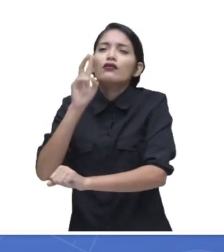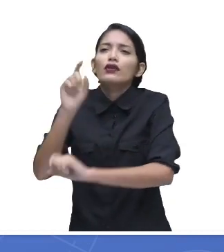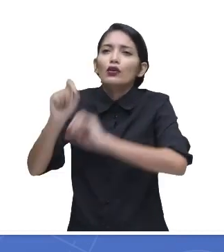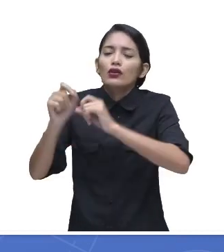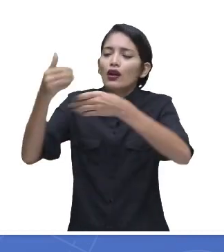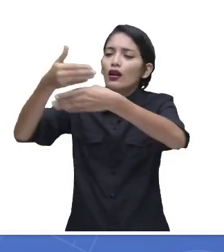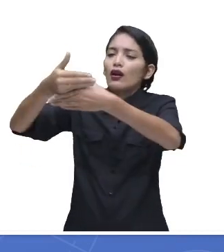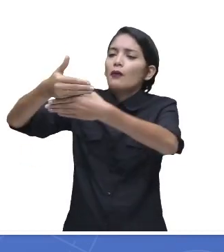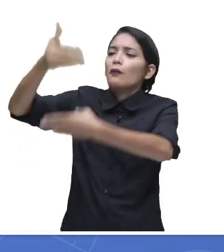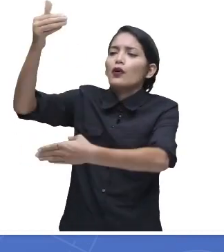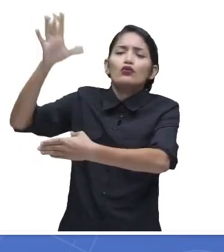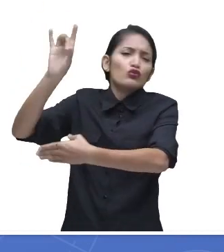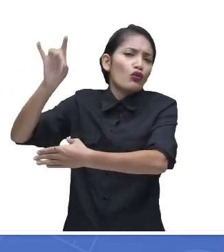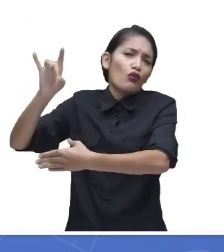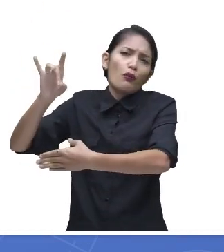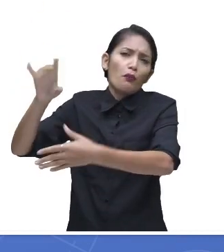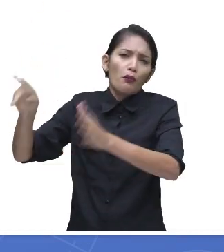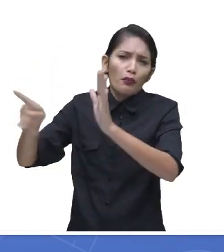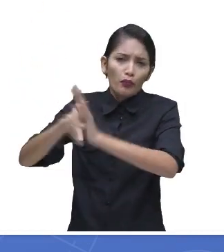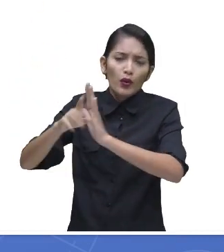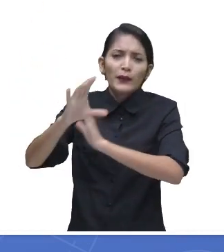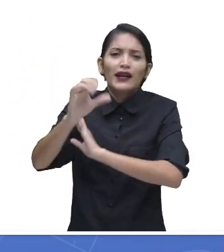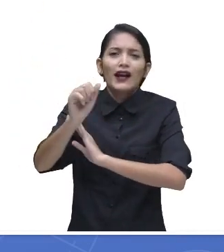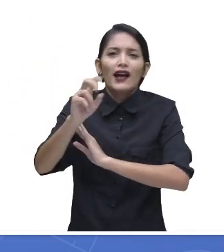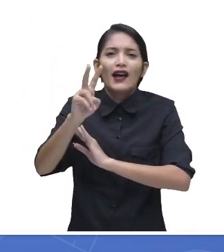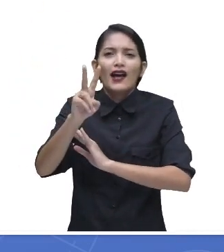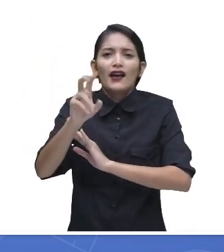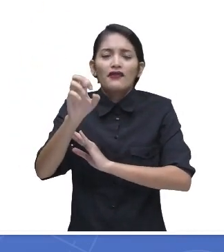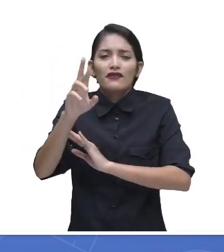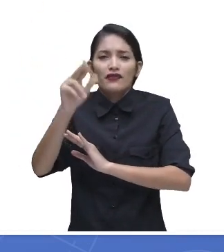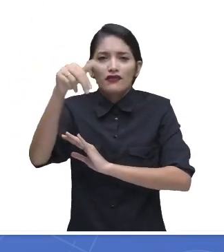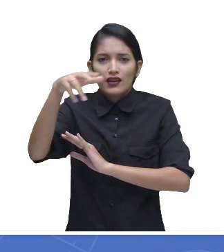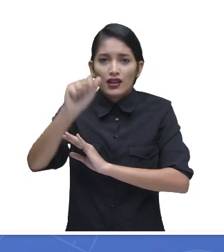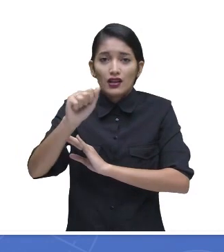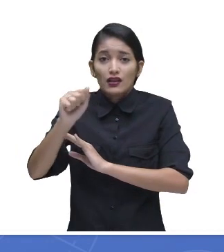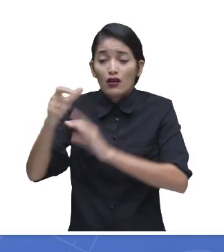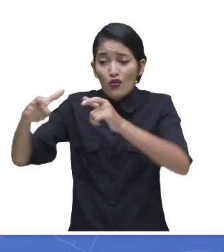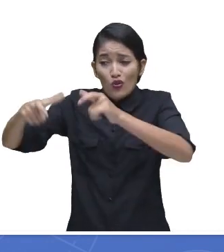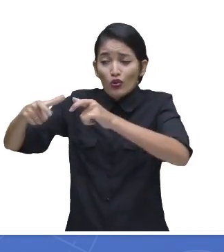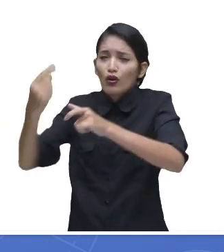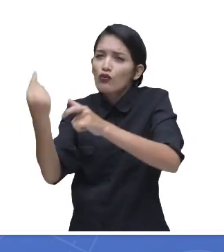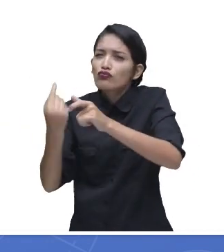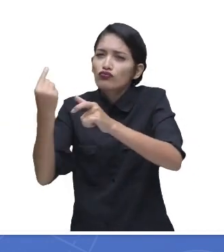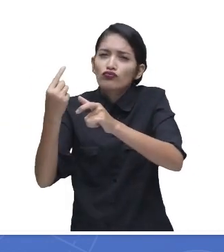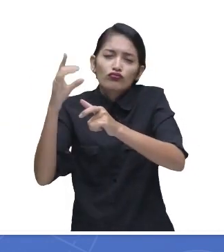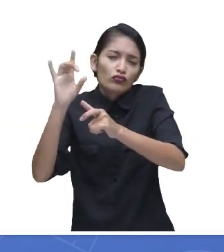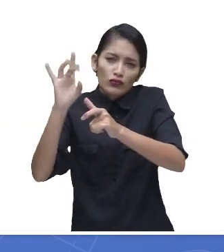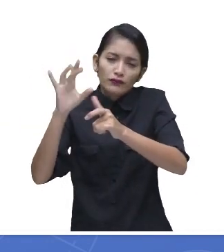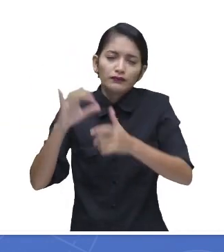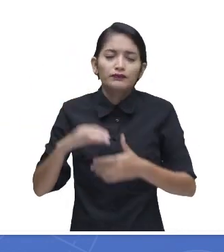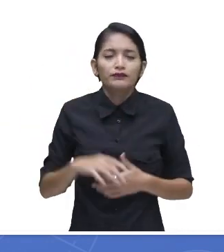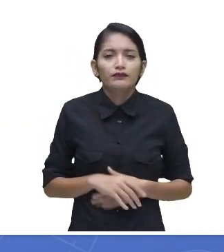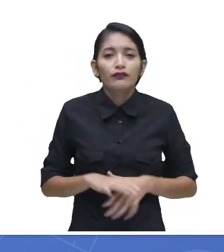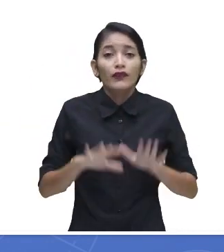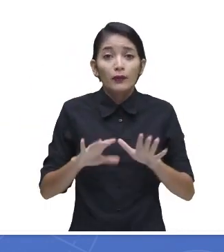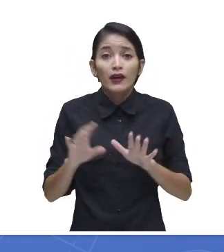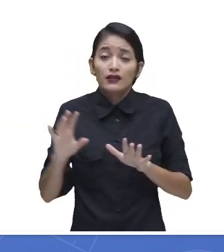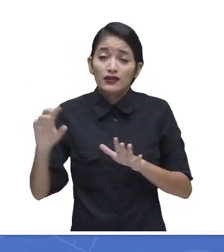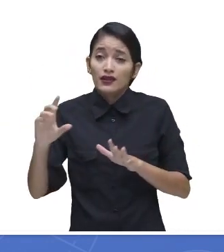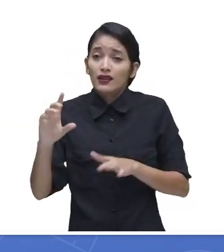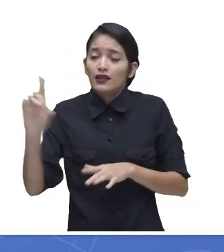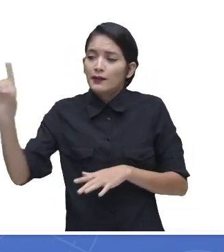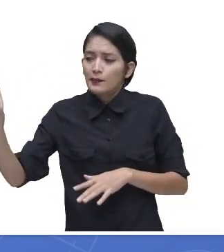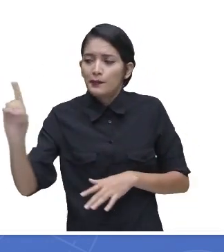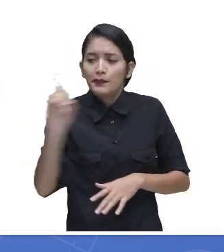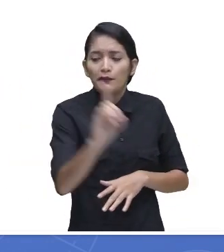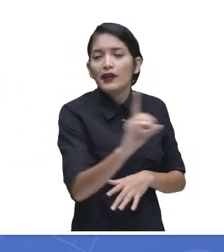as coisas, né, da caverna, né? As imagens, né? As sombras, né? Então sair da caverna é